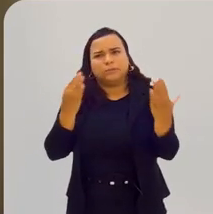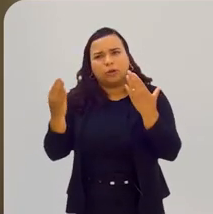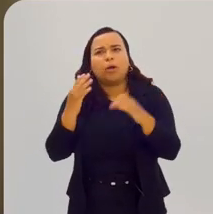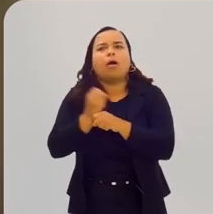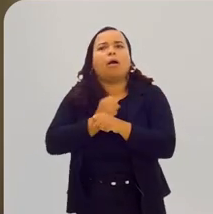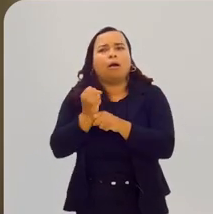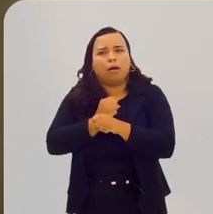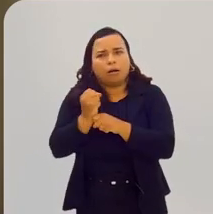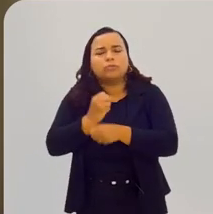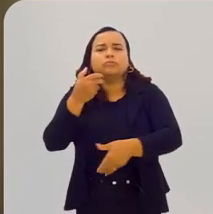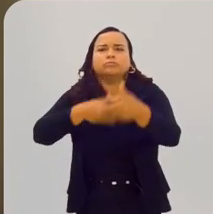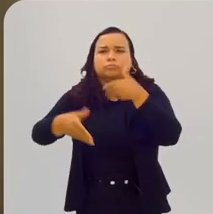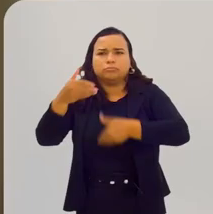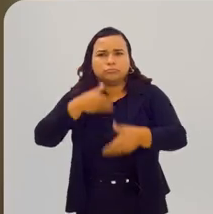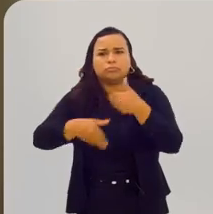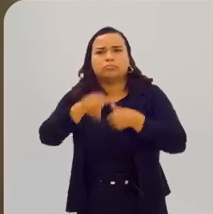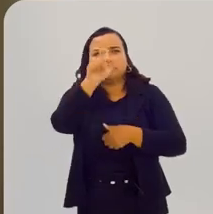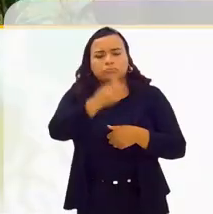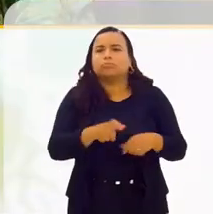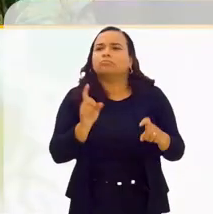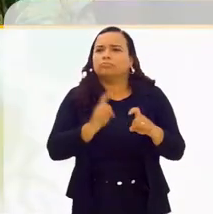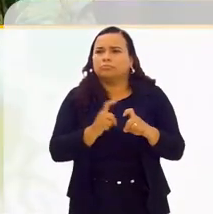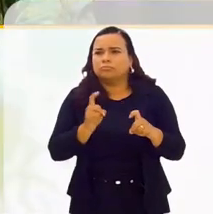psicóloga muito tempo